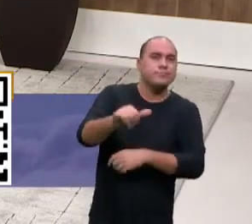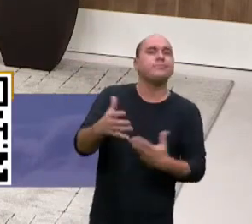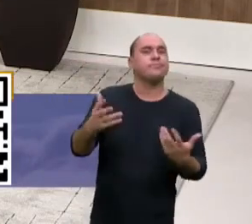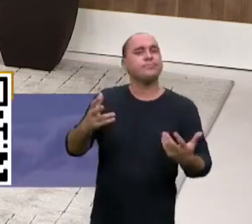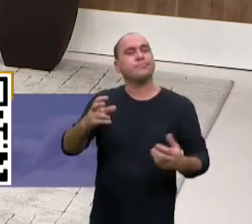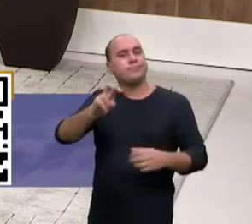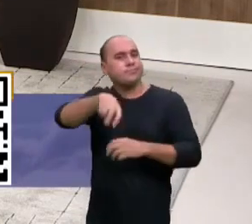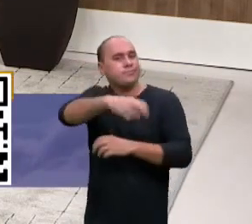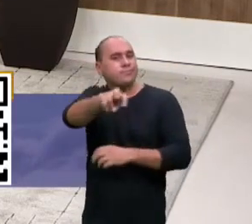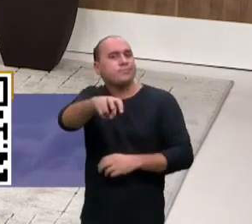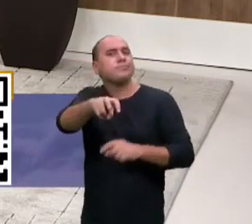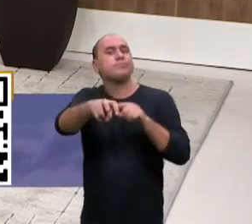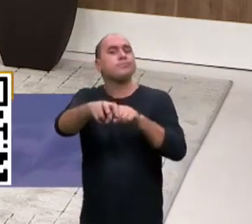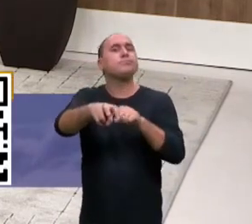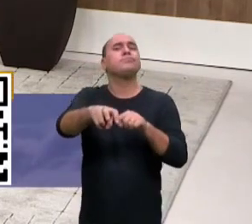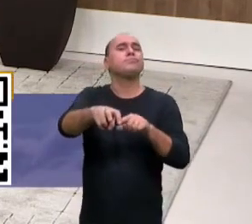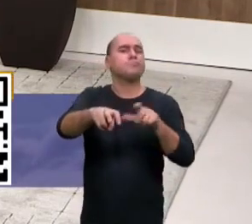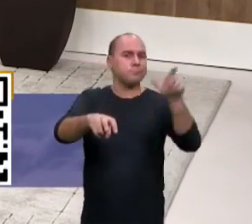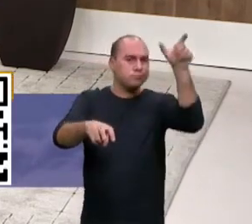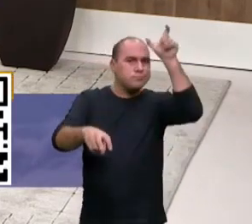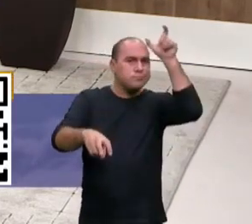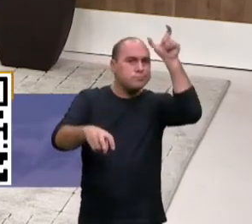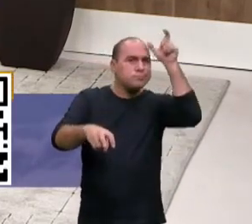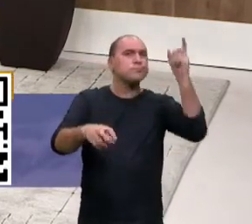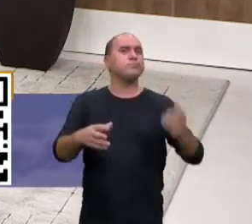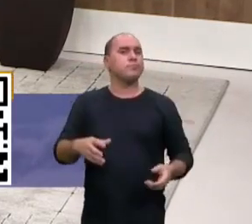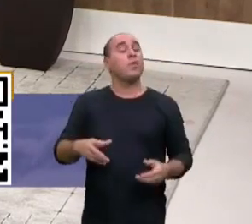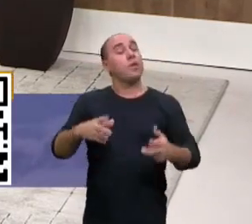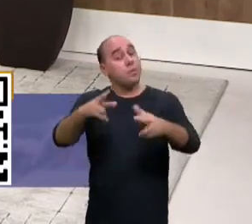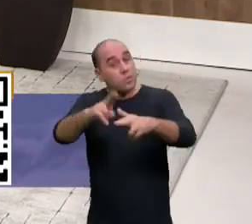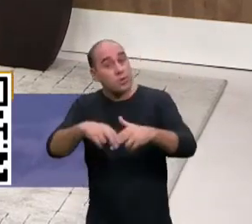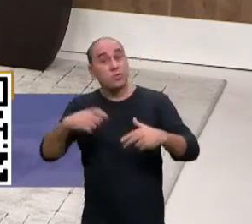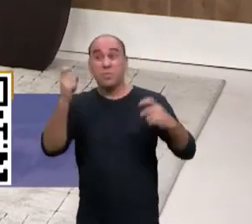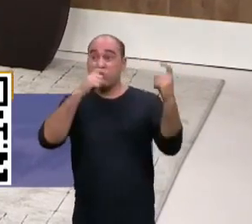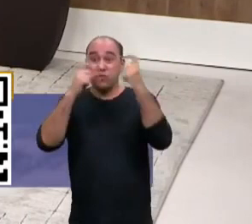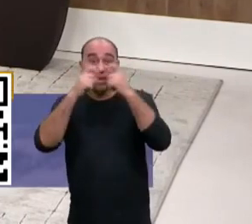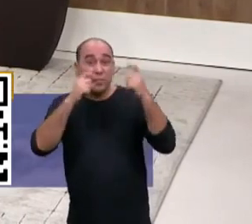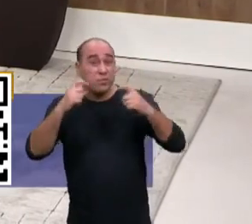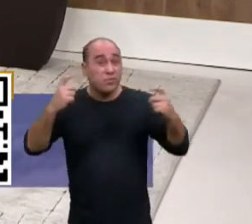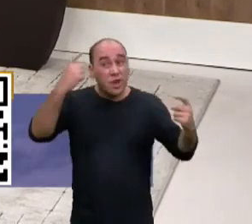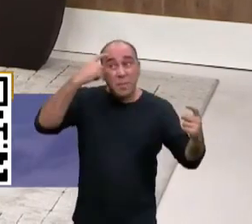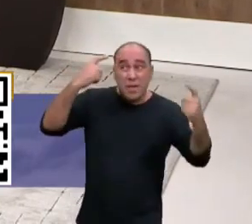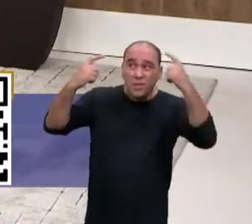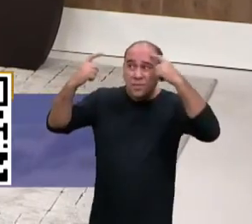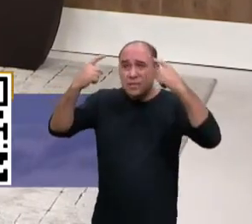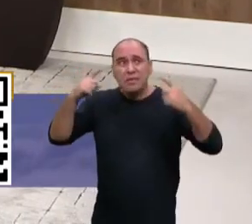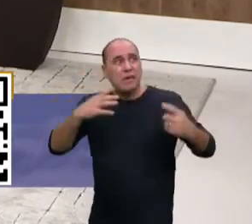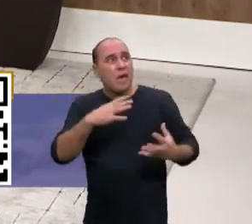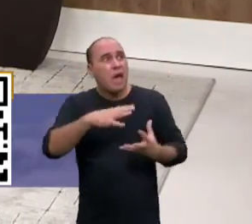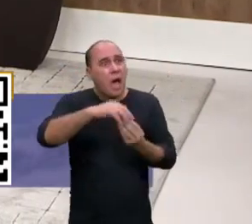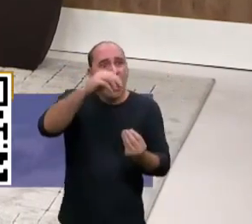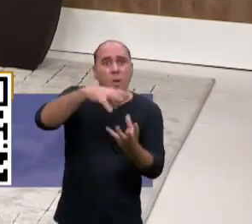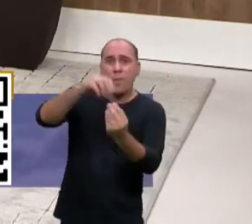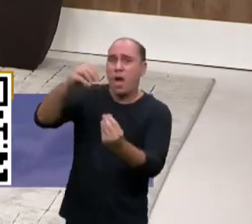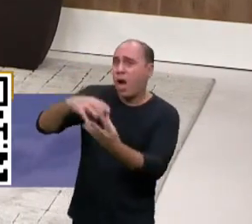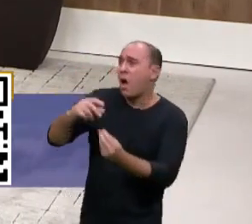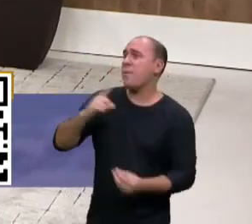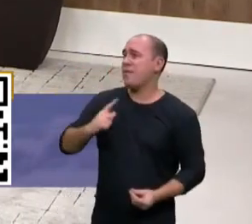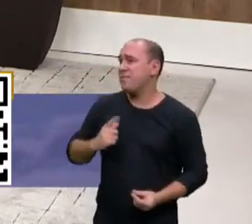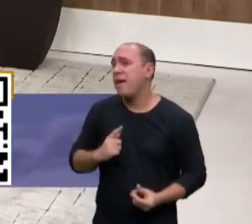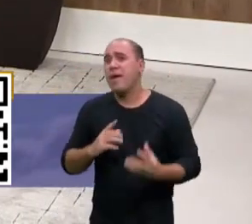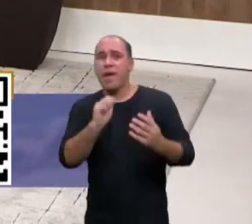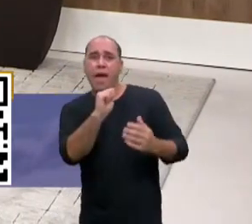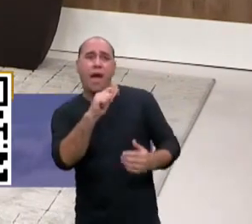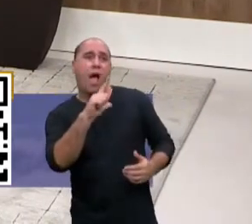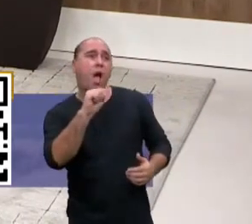entidade que aparece aqui que aparece ali que baixo aqui que baixo ali que puxa o pé não sei de quem é essa ideia de que a alma não morre é uma